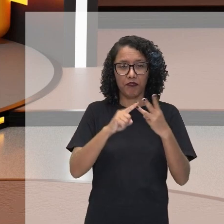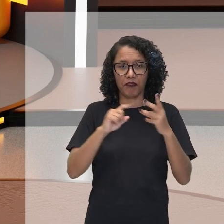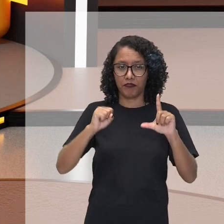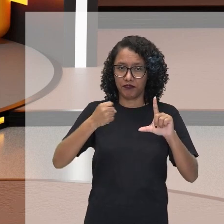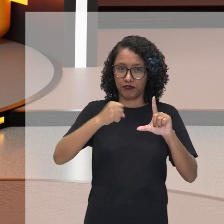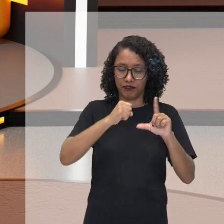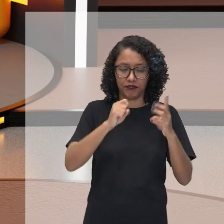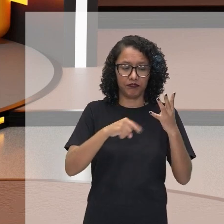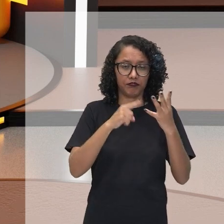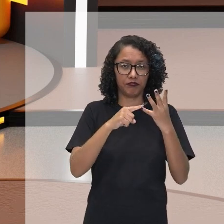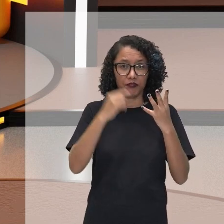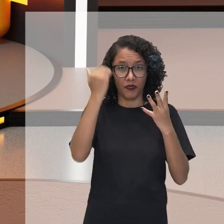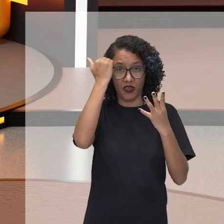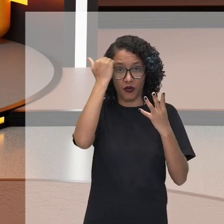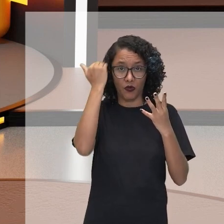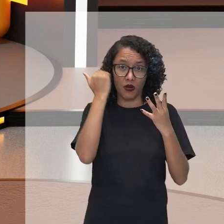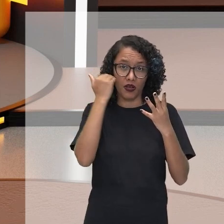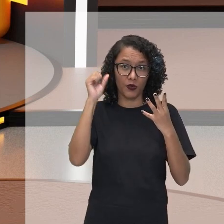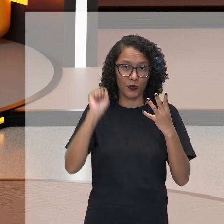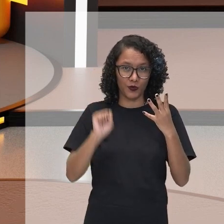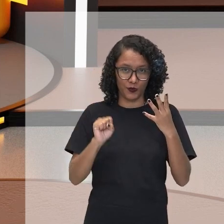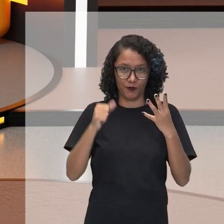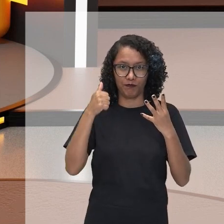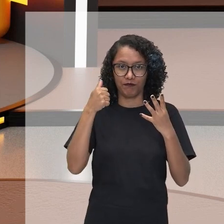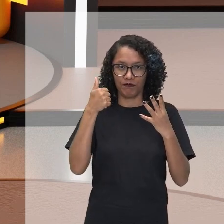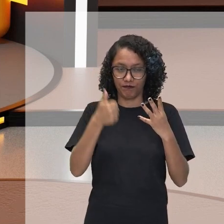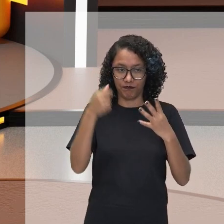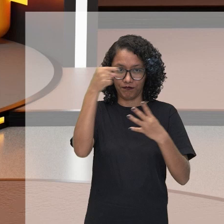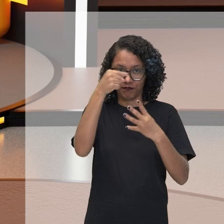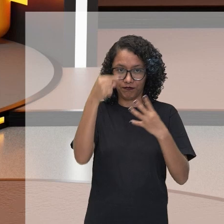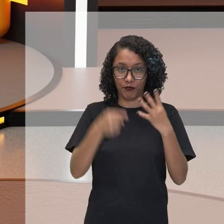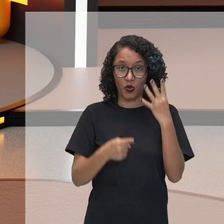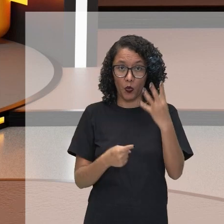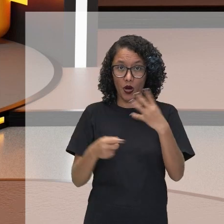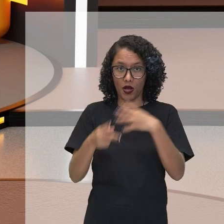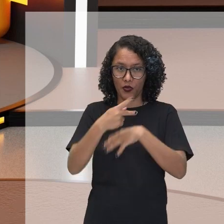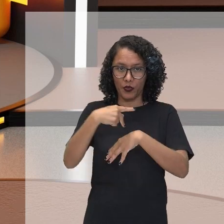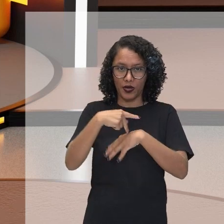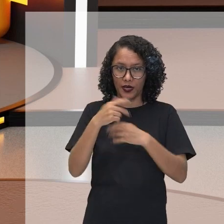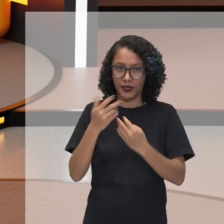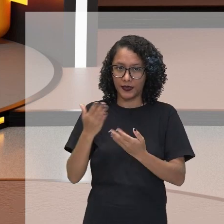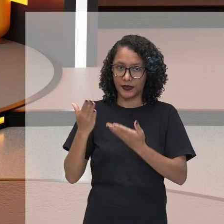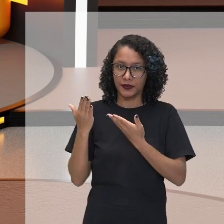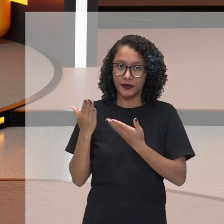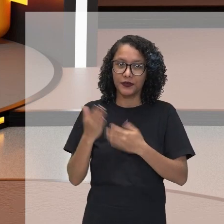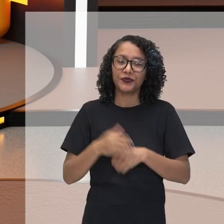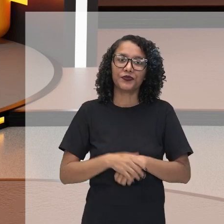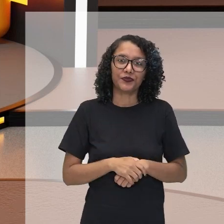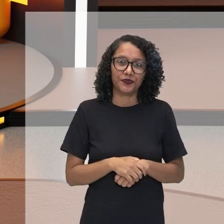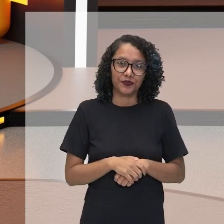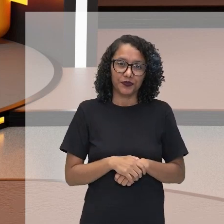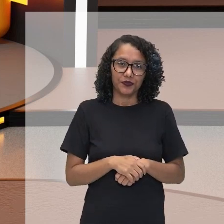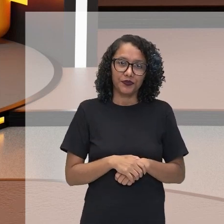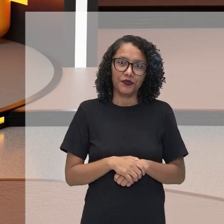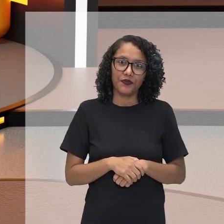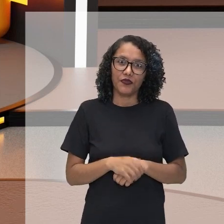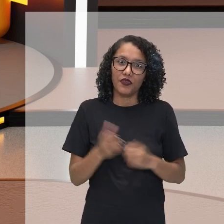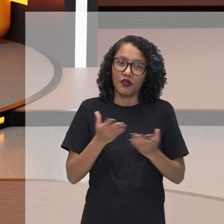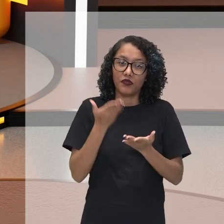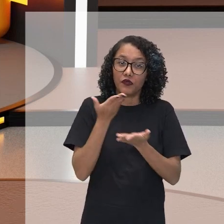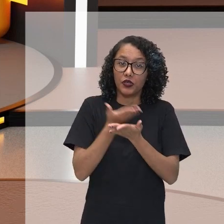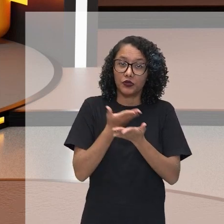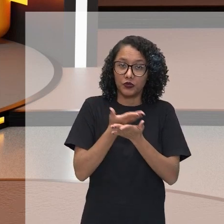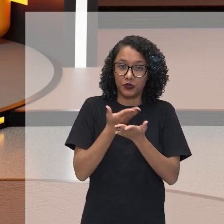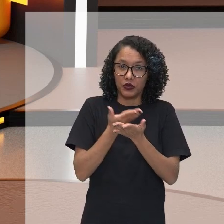também Coreia do Sul. Tá certo, gente? Nós iremos estudar sobre esses 4 países, além de